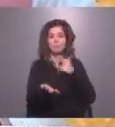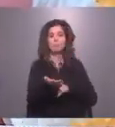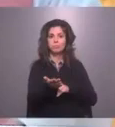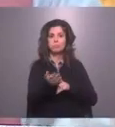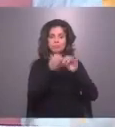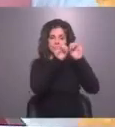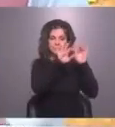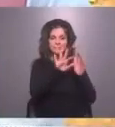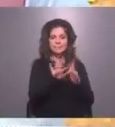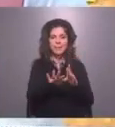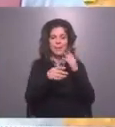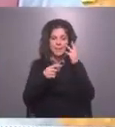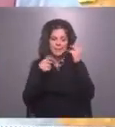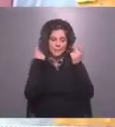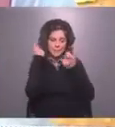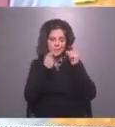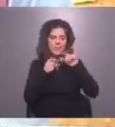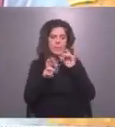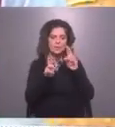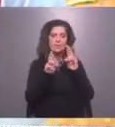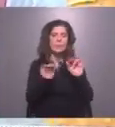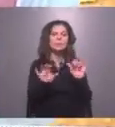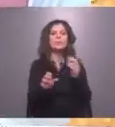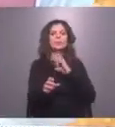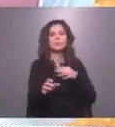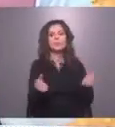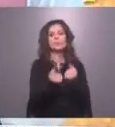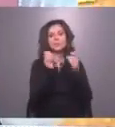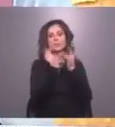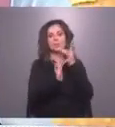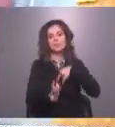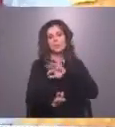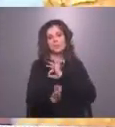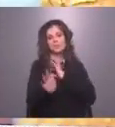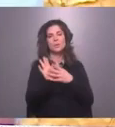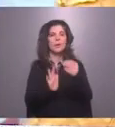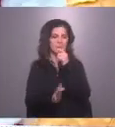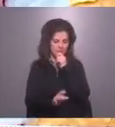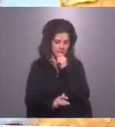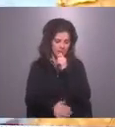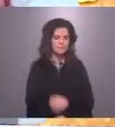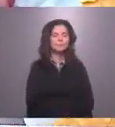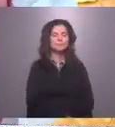de os oferecer dignamente para a salvação do mundo. Por Cristo nosso Senhor. Amém.